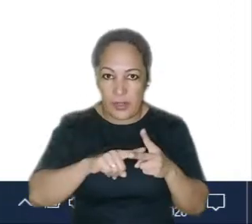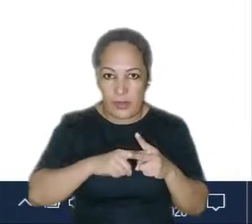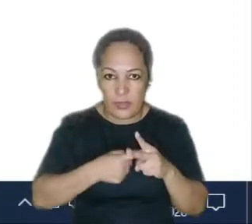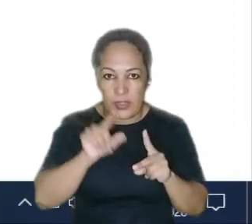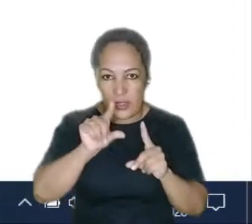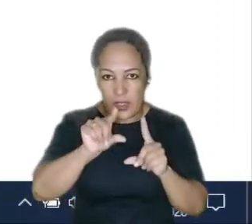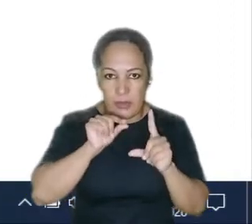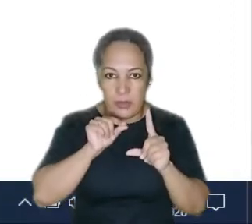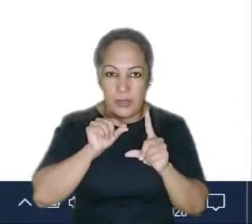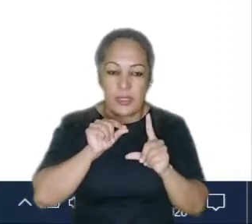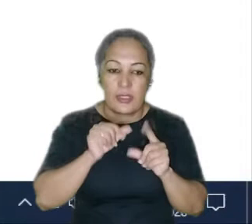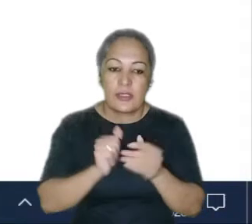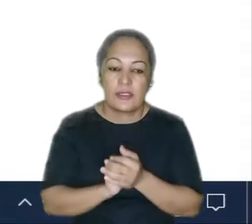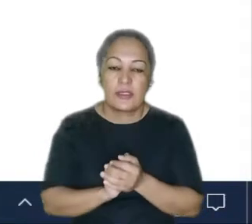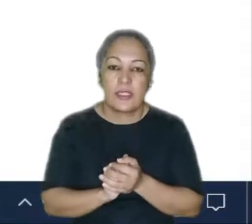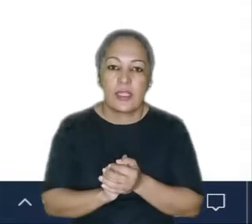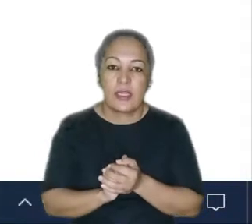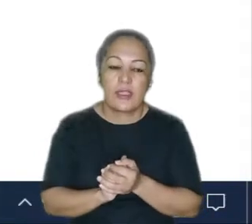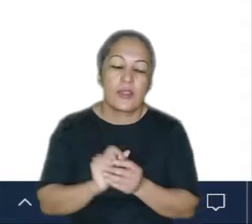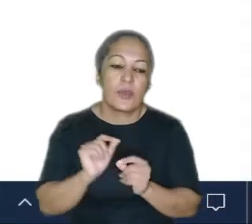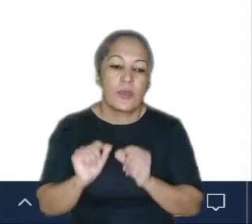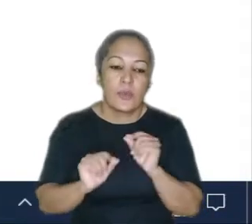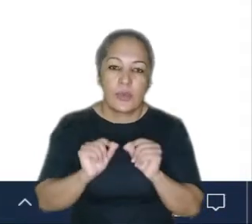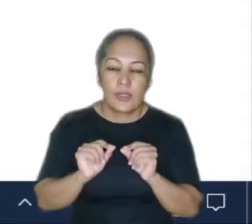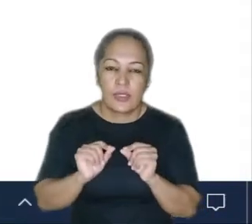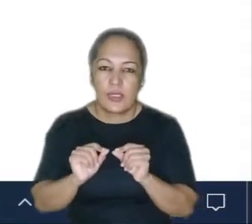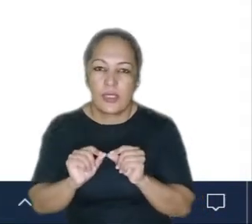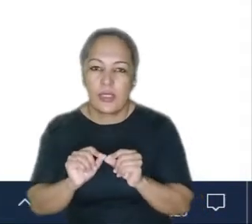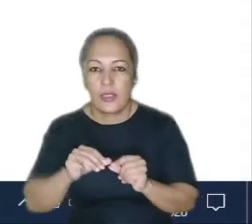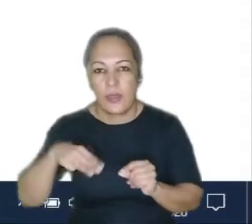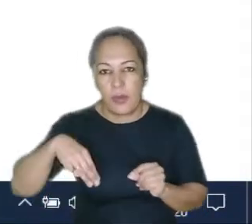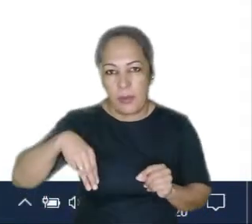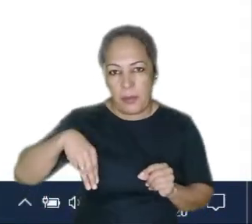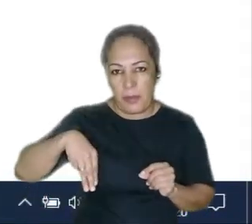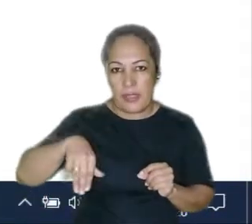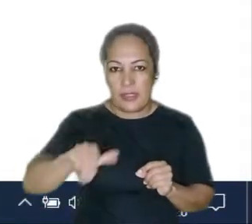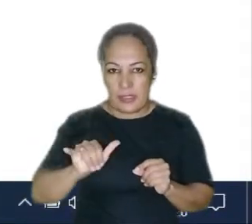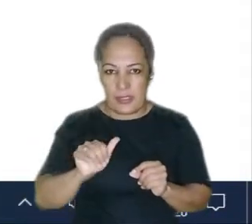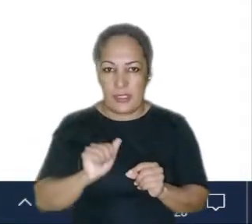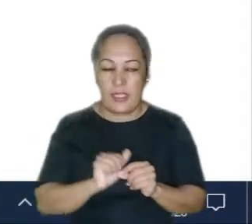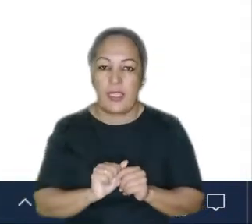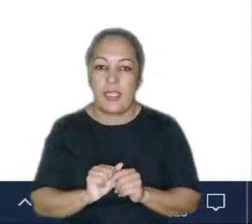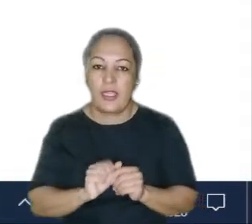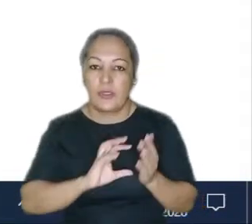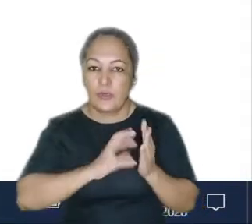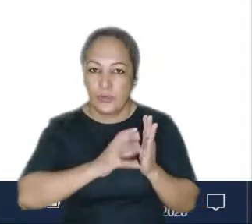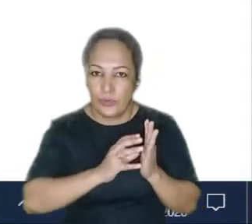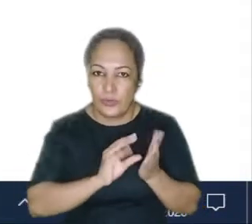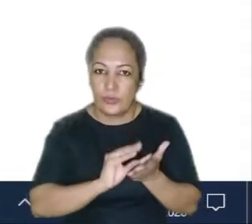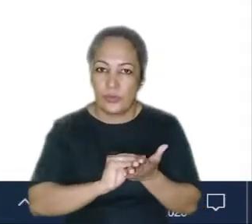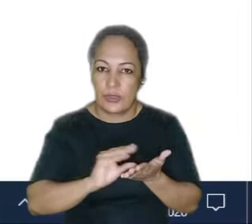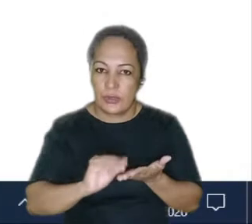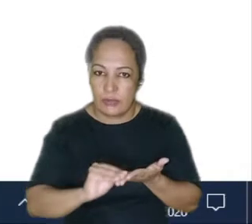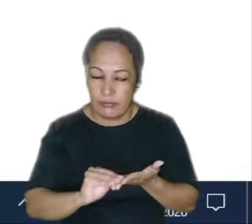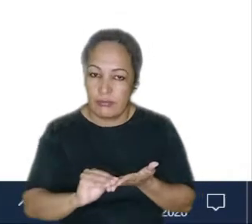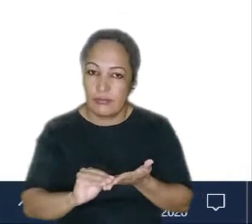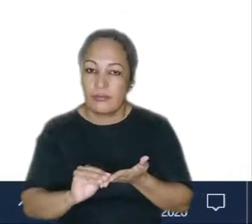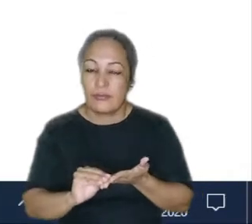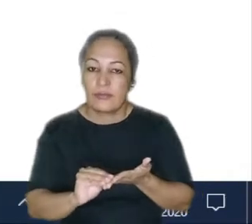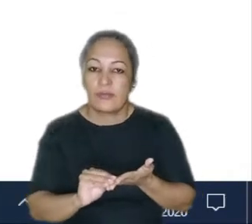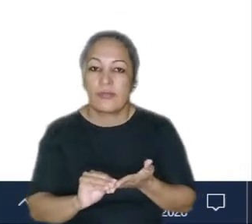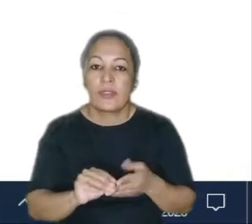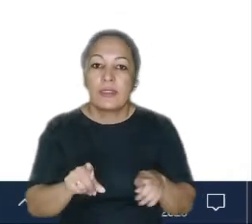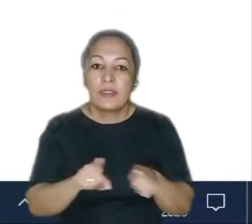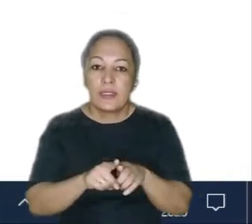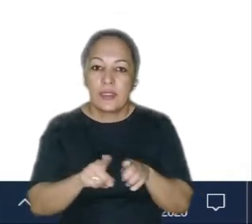do servidor SQL, né? Do servidor de banco de dados em si, tá? Esse servidor de banco de